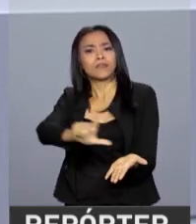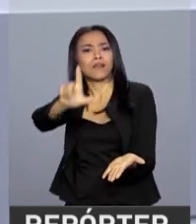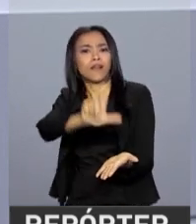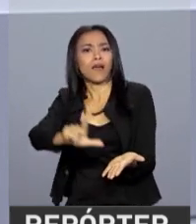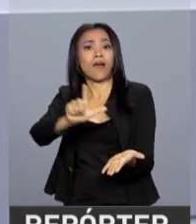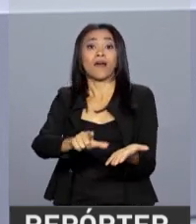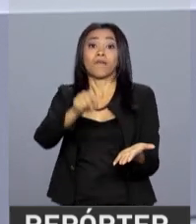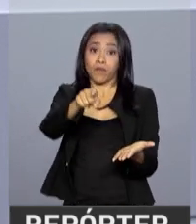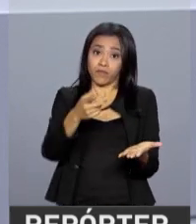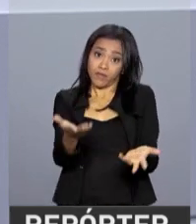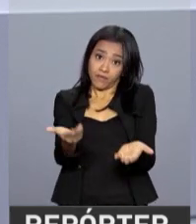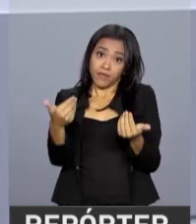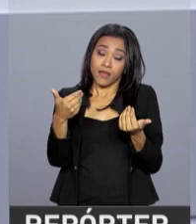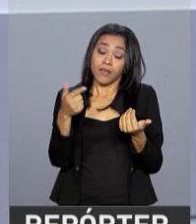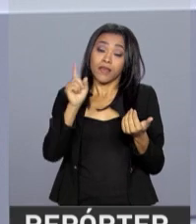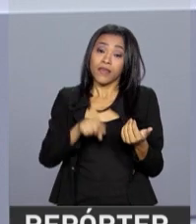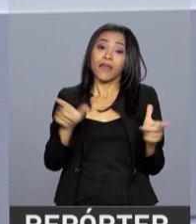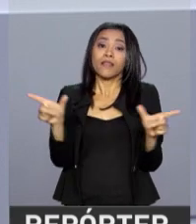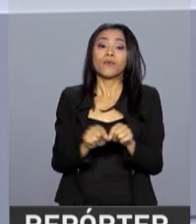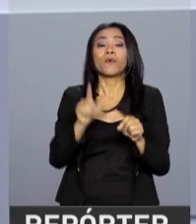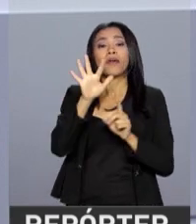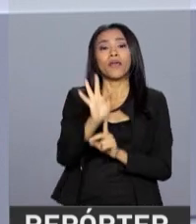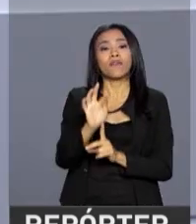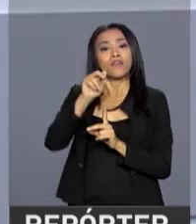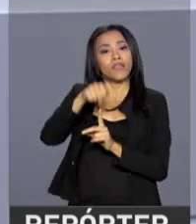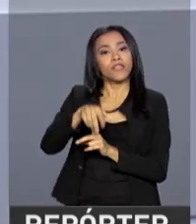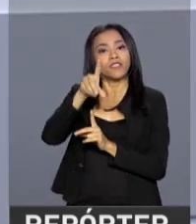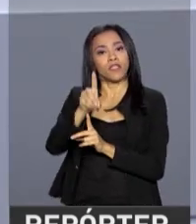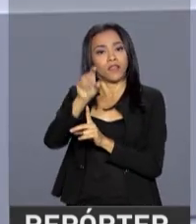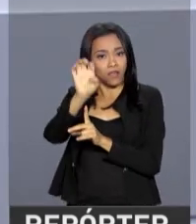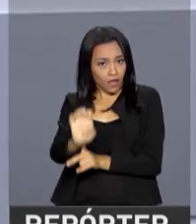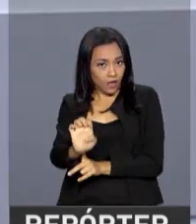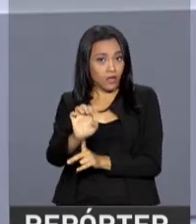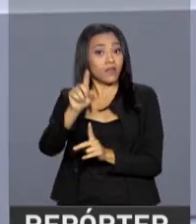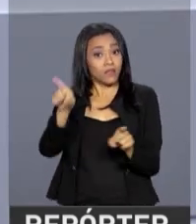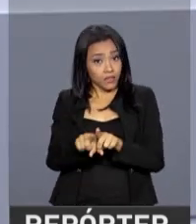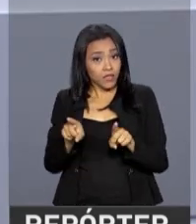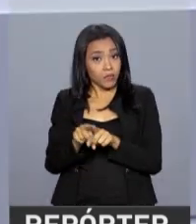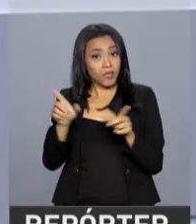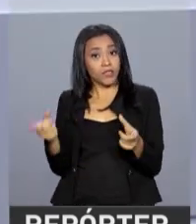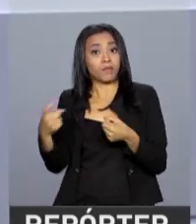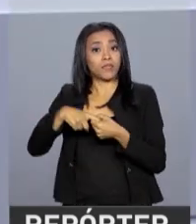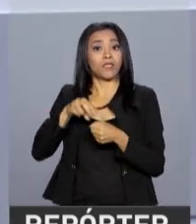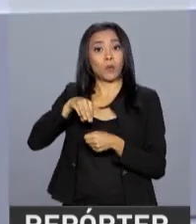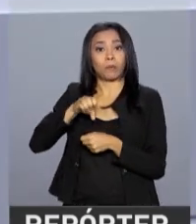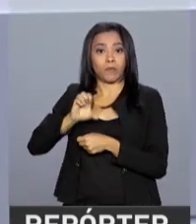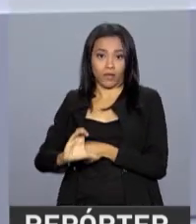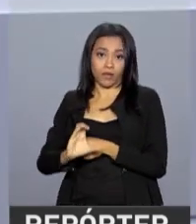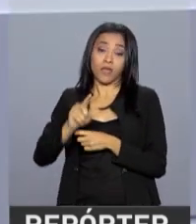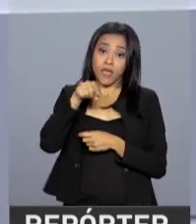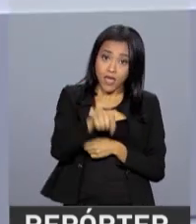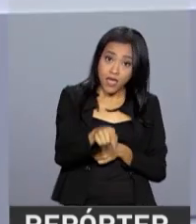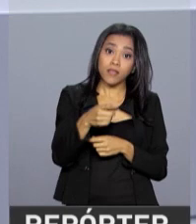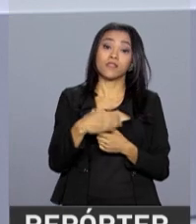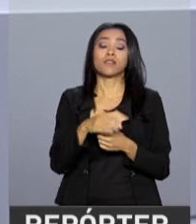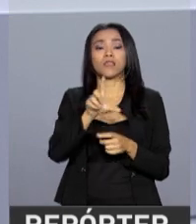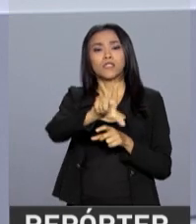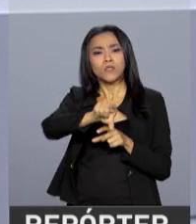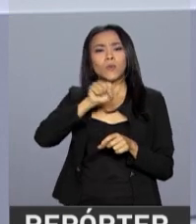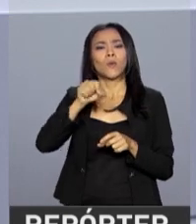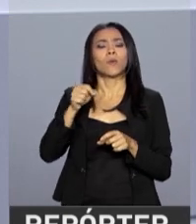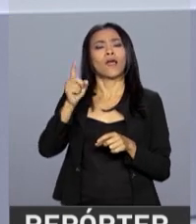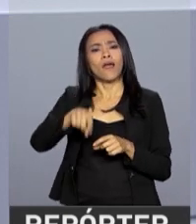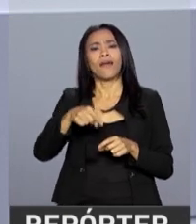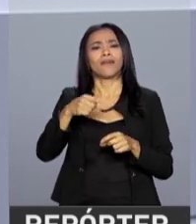do fundo nacional de desenvolvimento da educação fnde do ministério da educação o concurso faz parte da comemoração